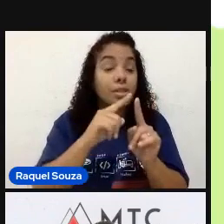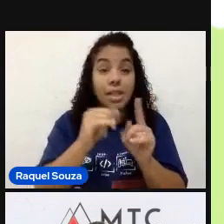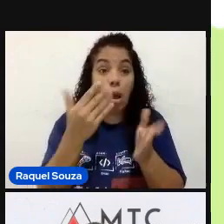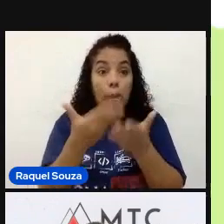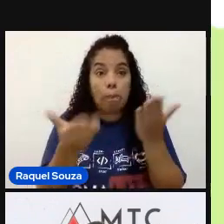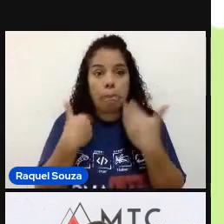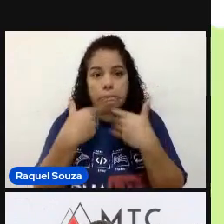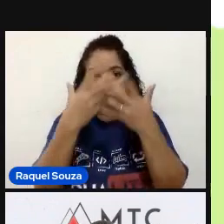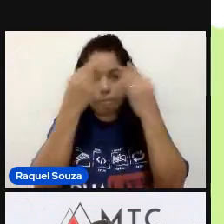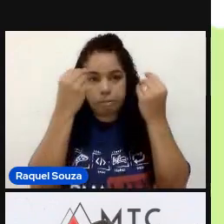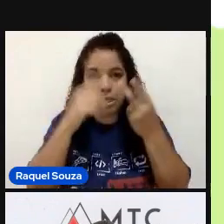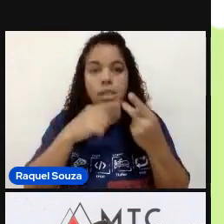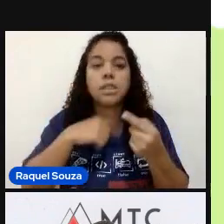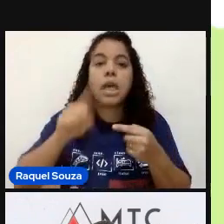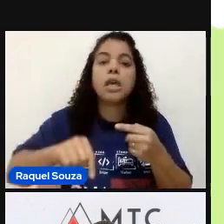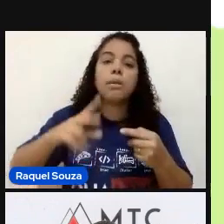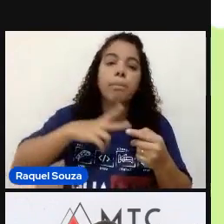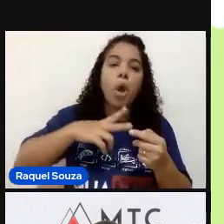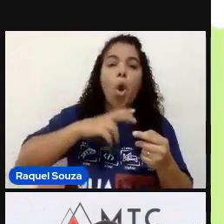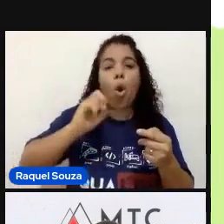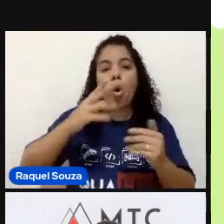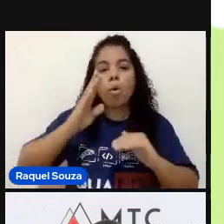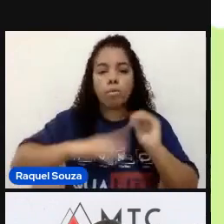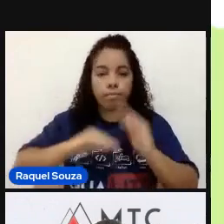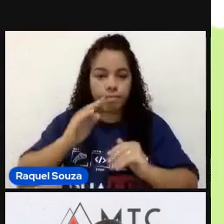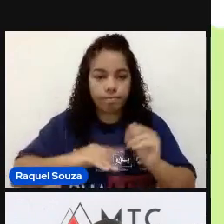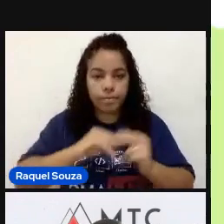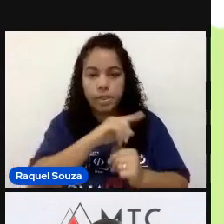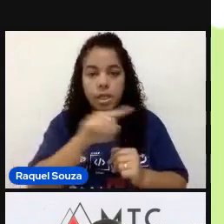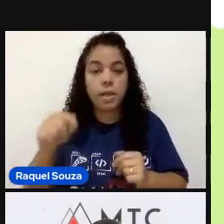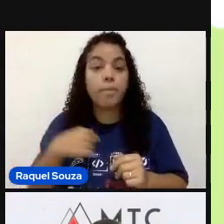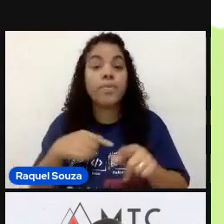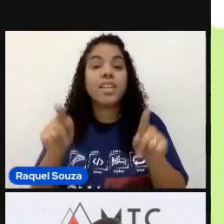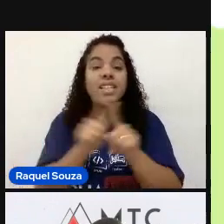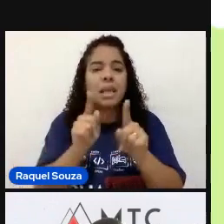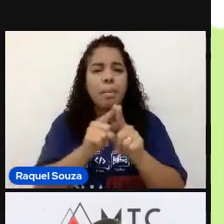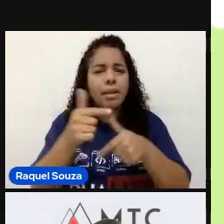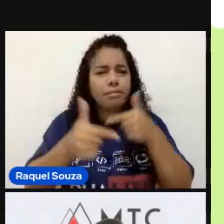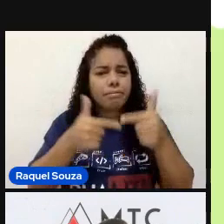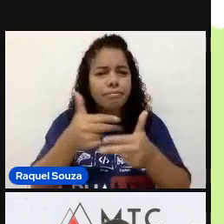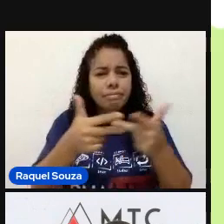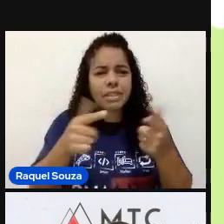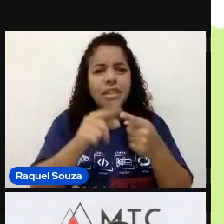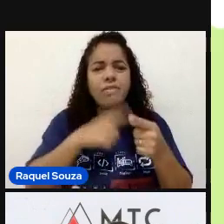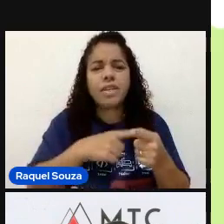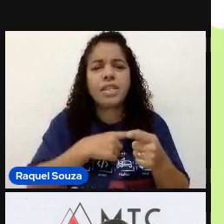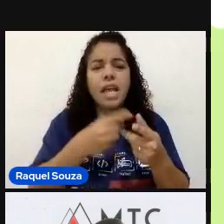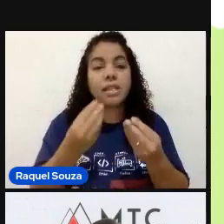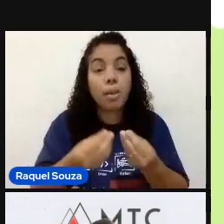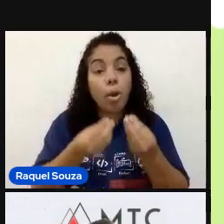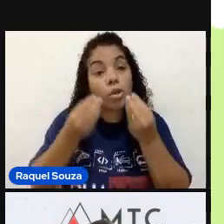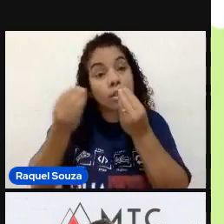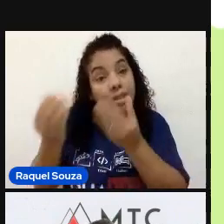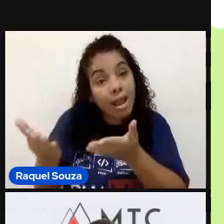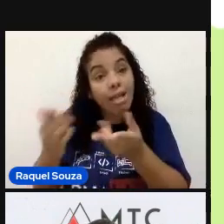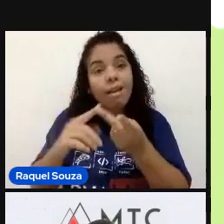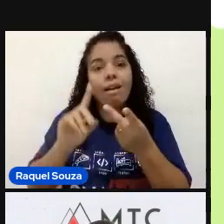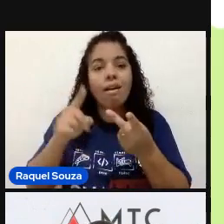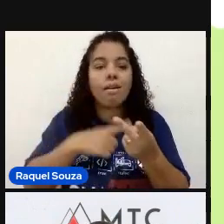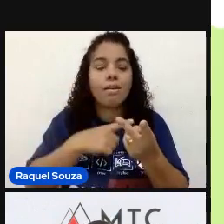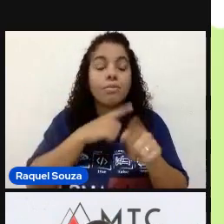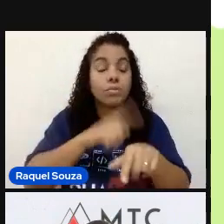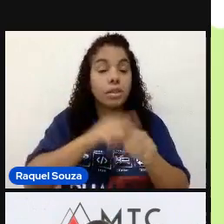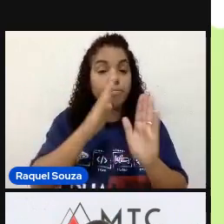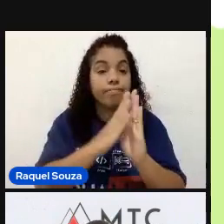seja pessoal ou profissional. Não me sobrecarrego com atividades que possa delegar ou estipular um tempo